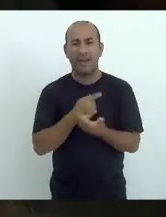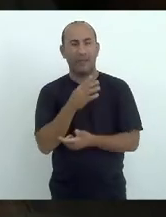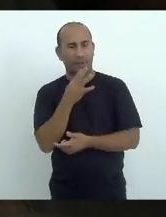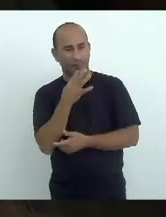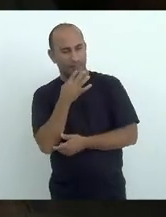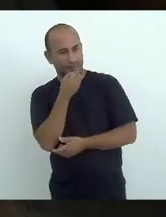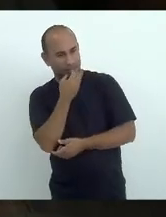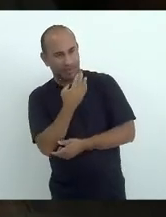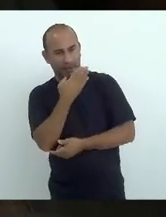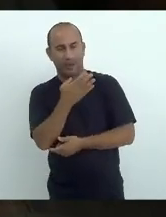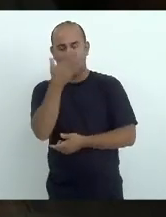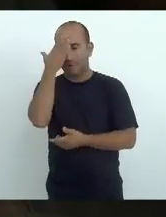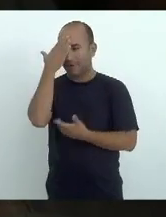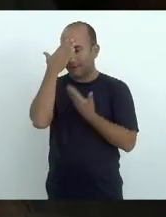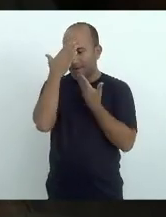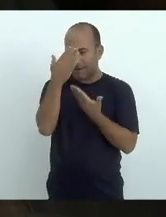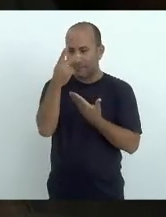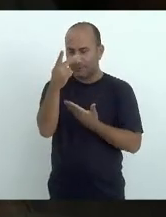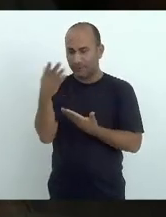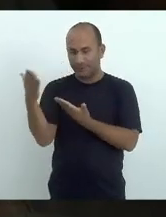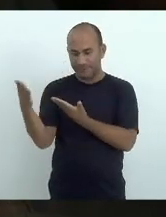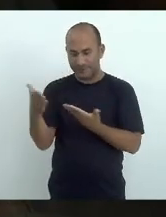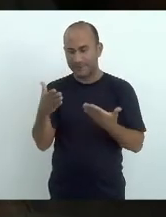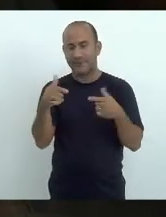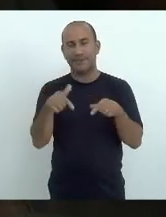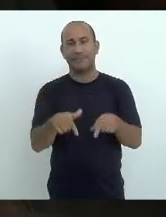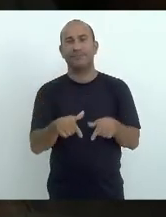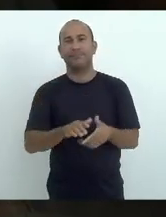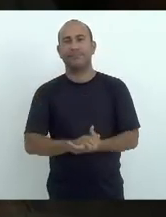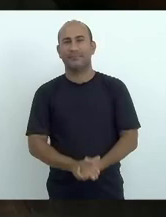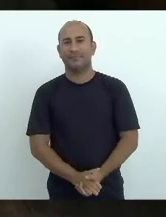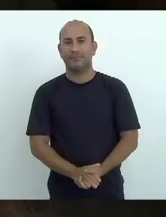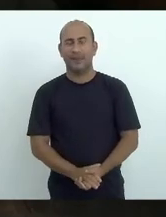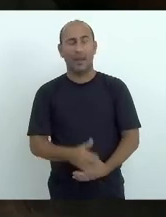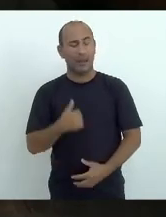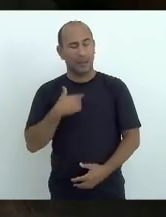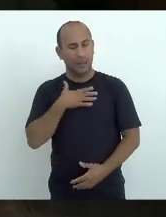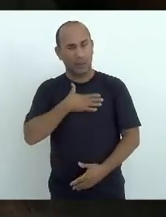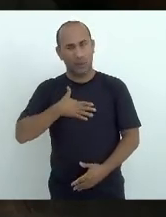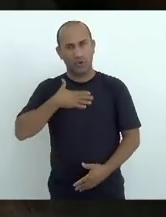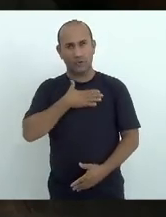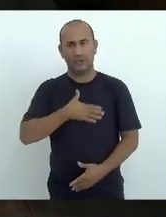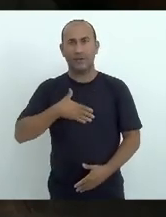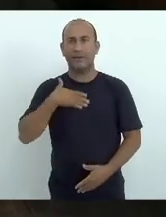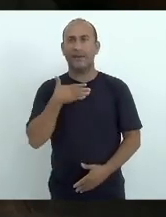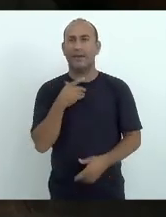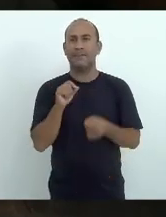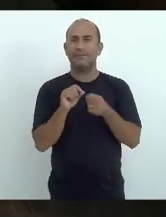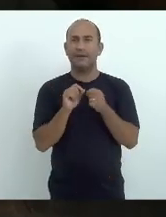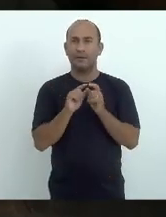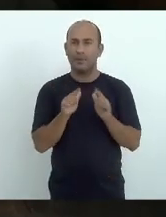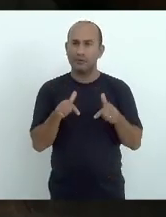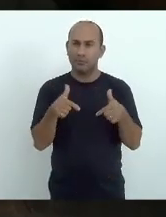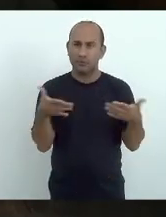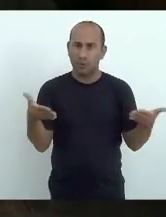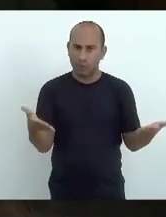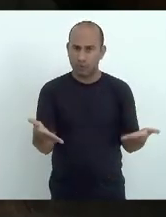Obrigado, Cláudio, por sua visita aqui. Eu gostaria de fazer uma manifestação